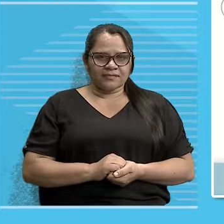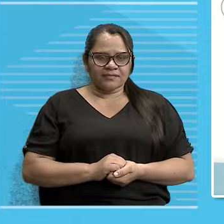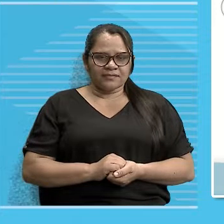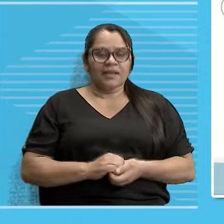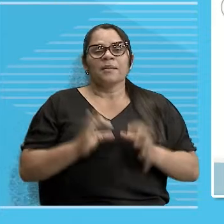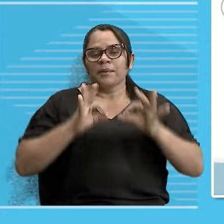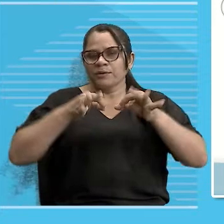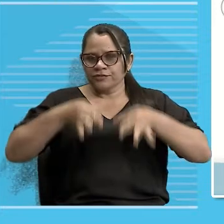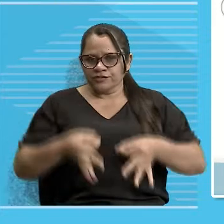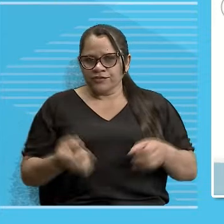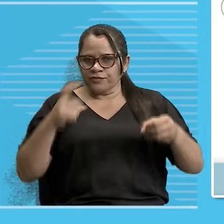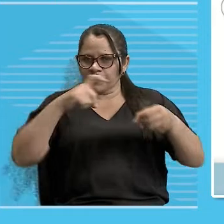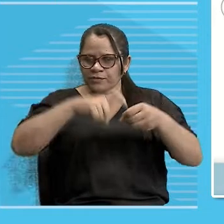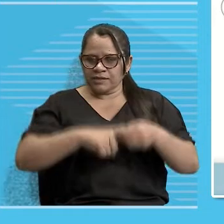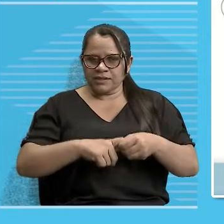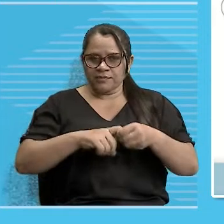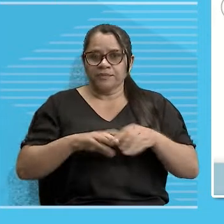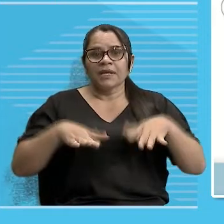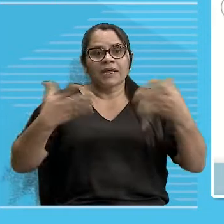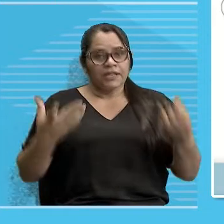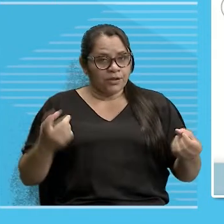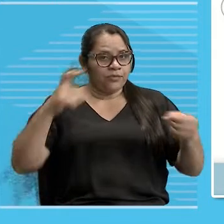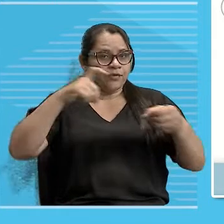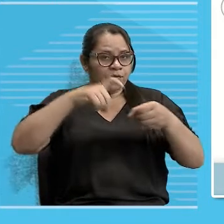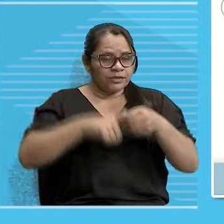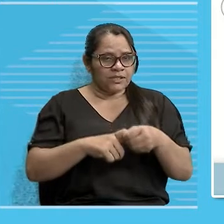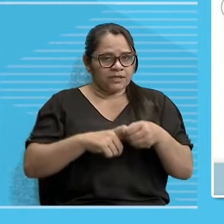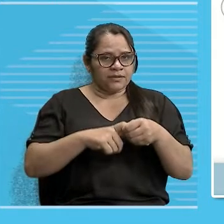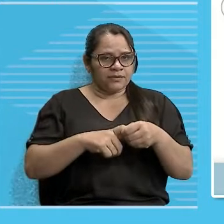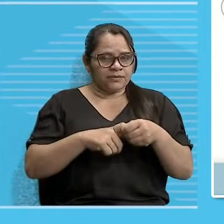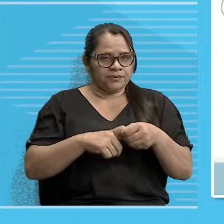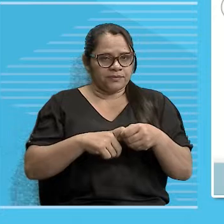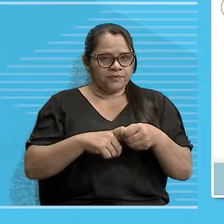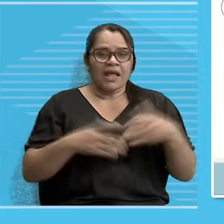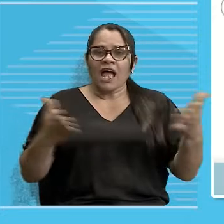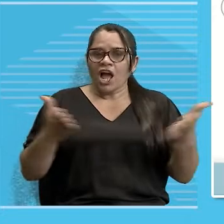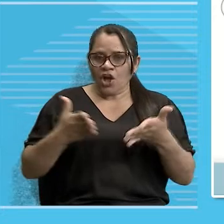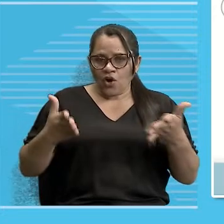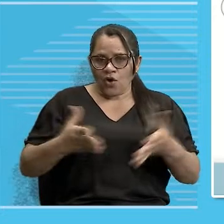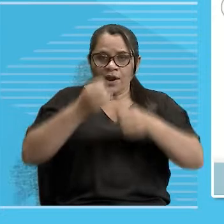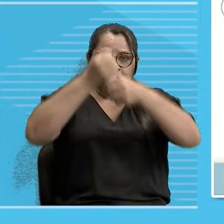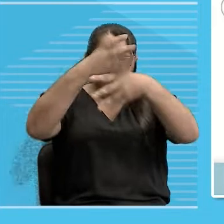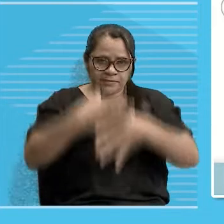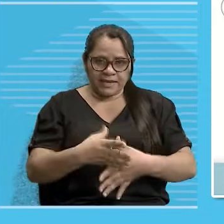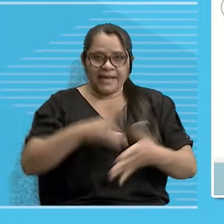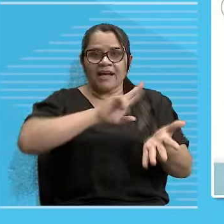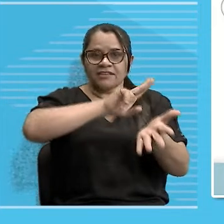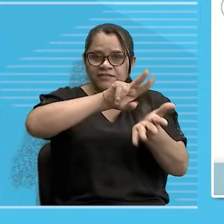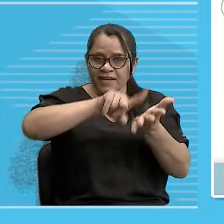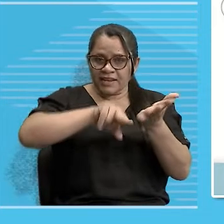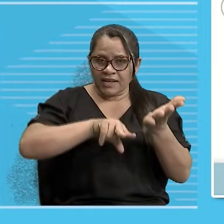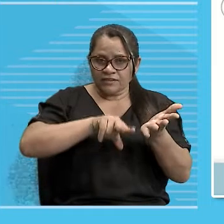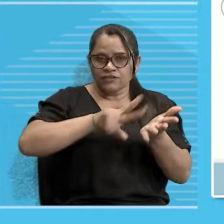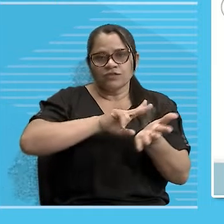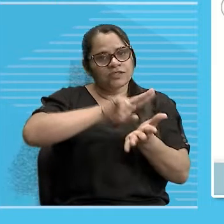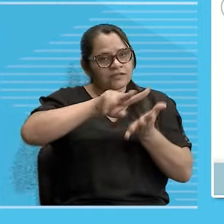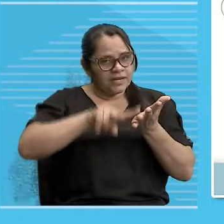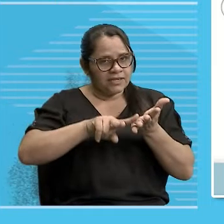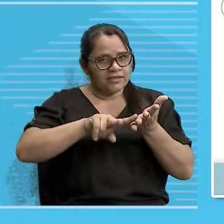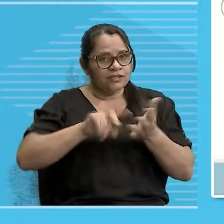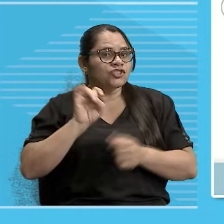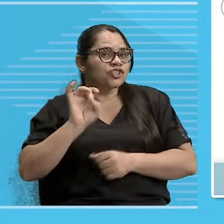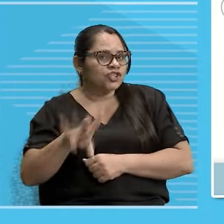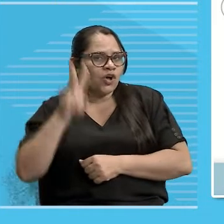Prontinho, jovens. Então a gente retorna e vamos agora falar da variação, tá?